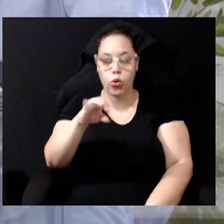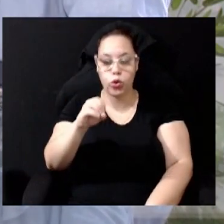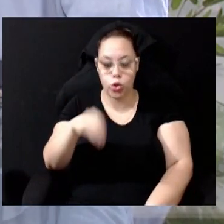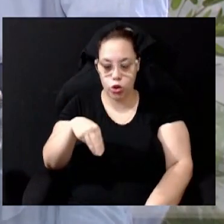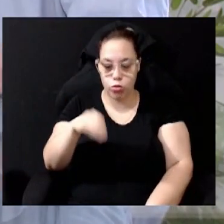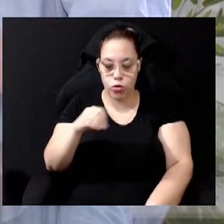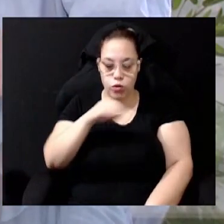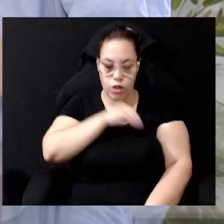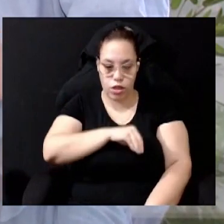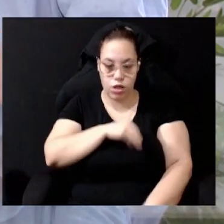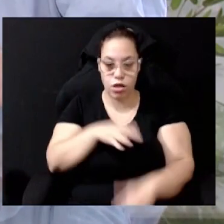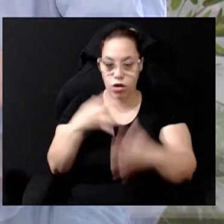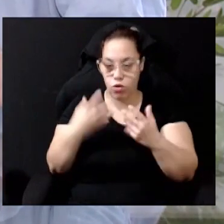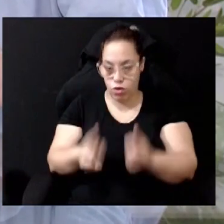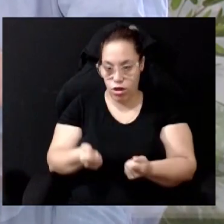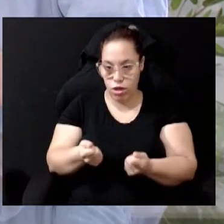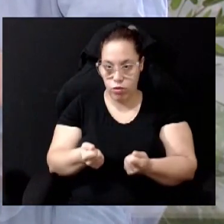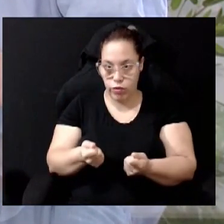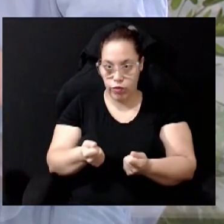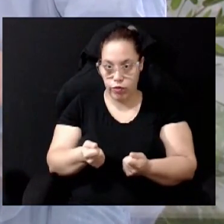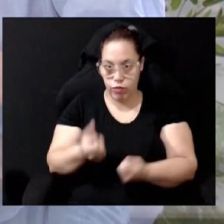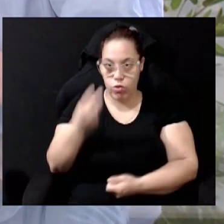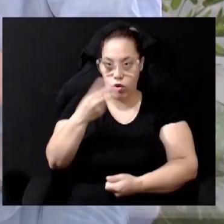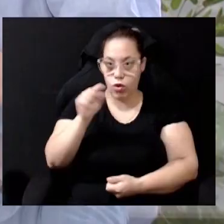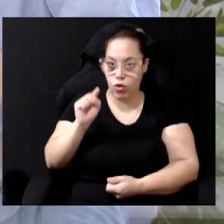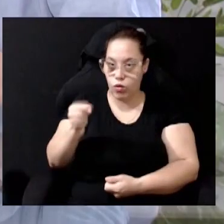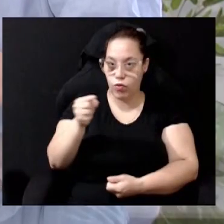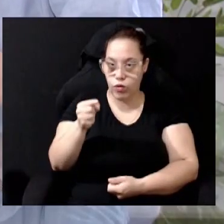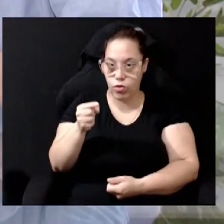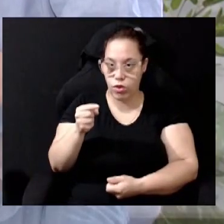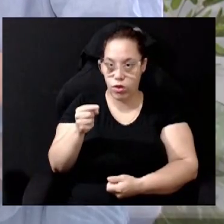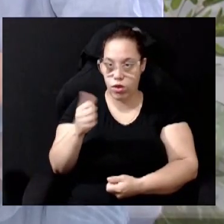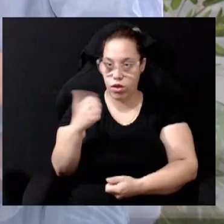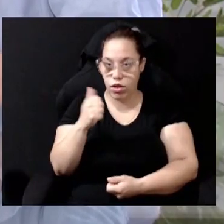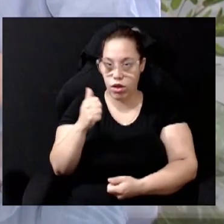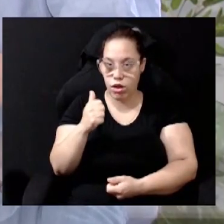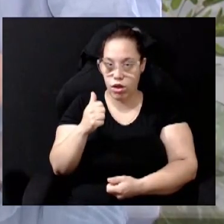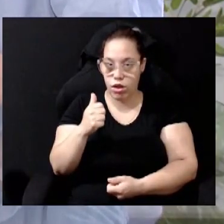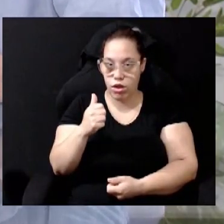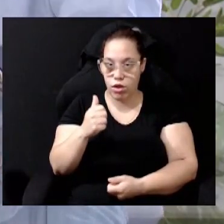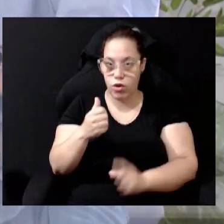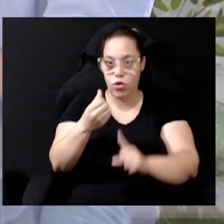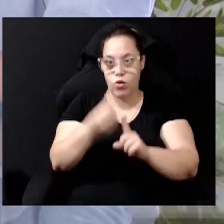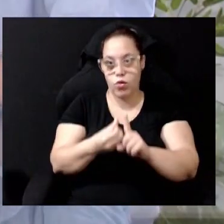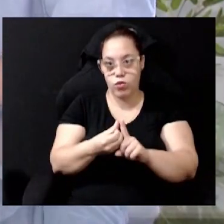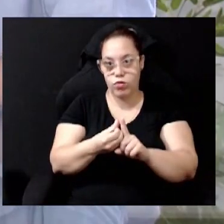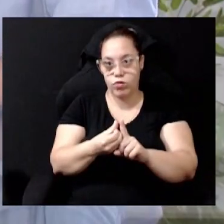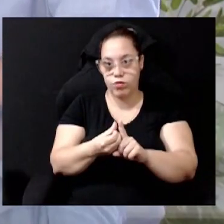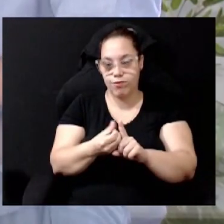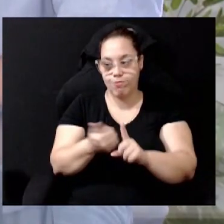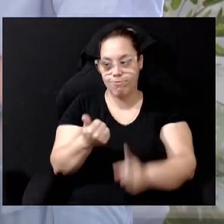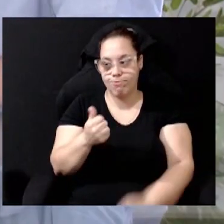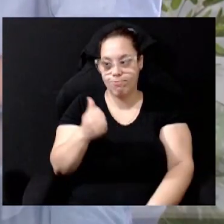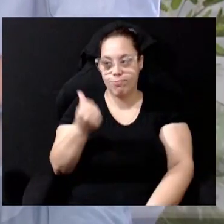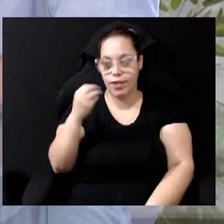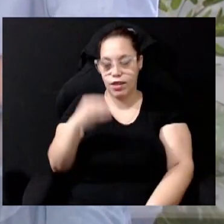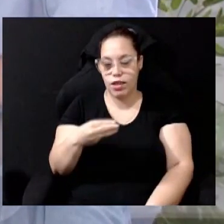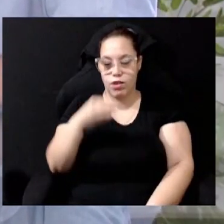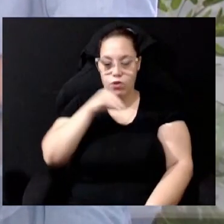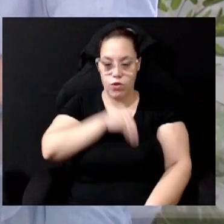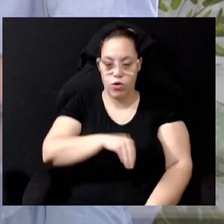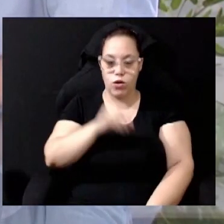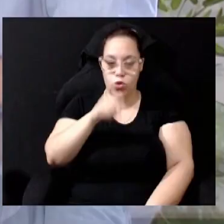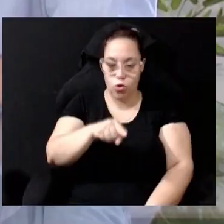recebeu. Então, recebeu 2.000 durante 11 meses, aumentou para 10.000 no último, o 13º é sobre R$10.000. E professor,